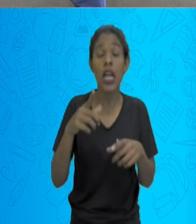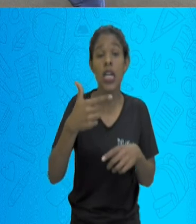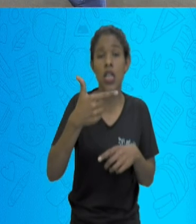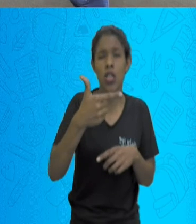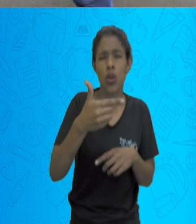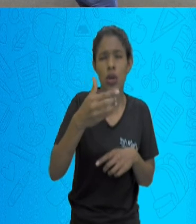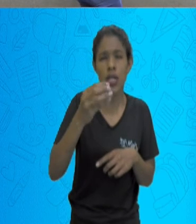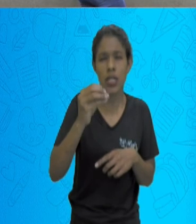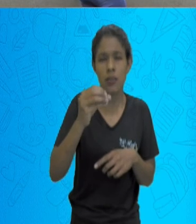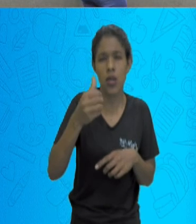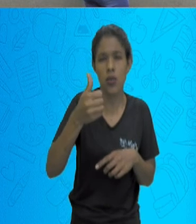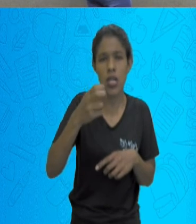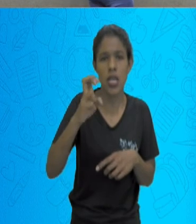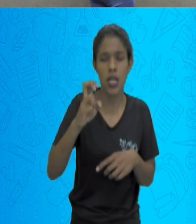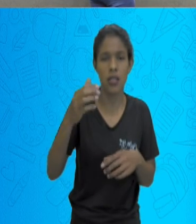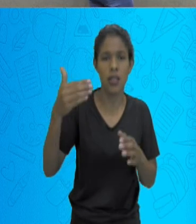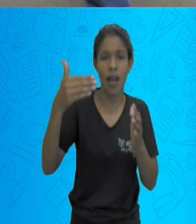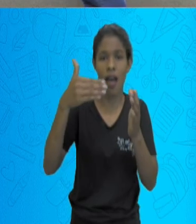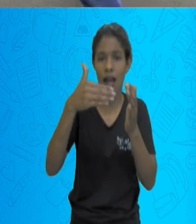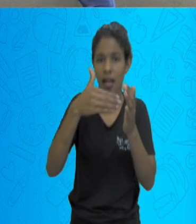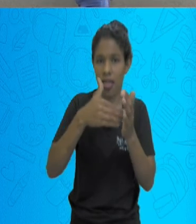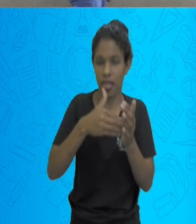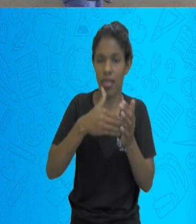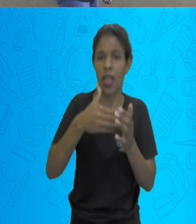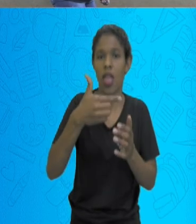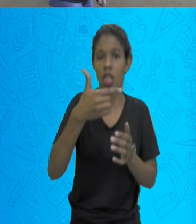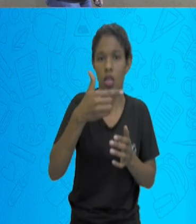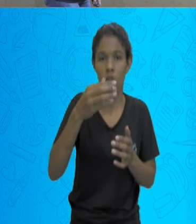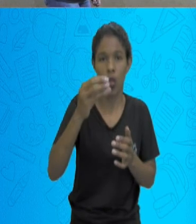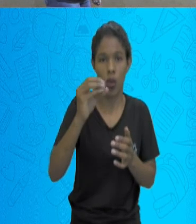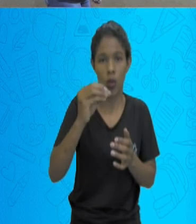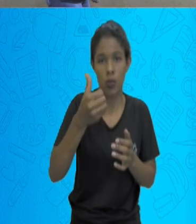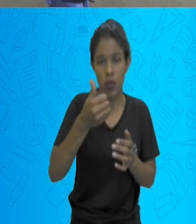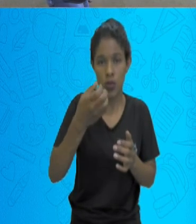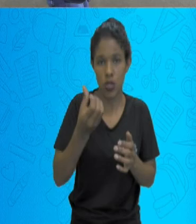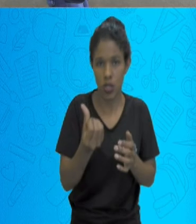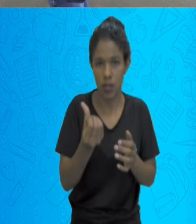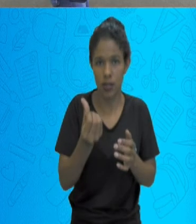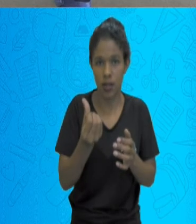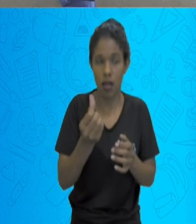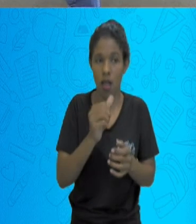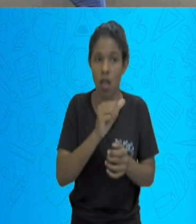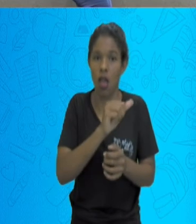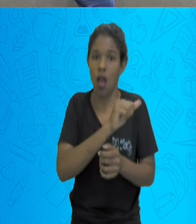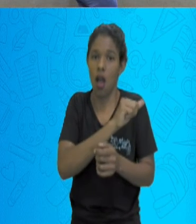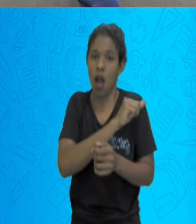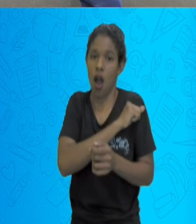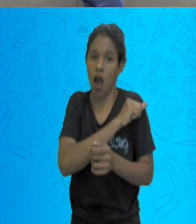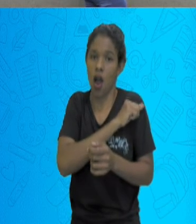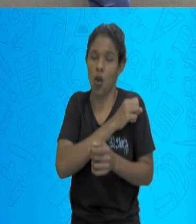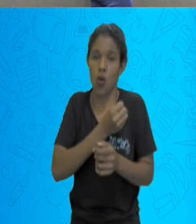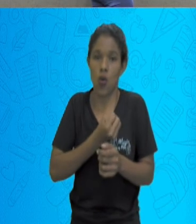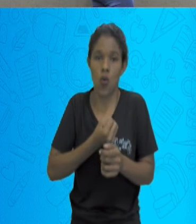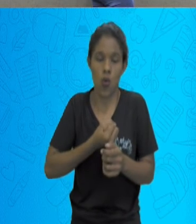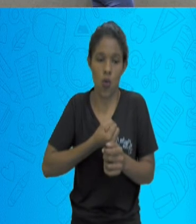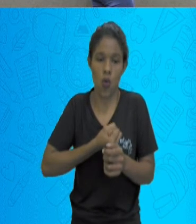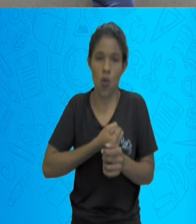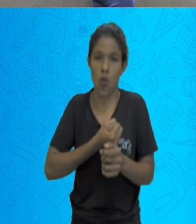2016, vejam que aumentou a quantidade de alunos com cárie, né? Só que no